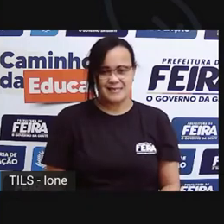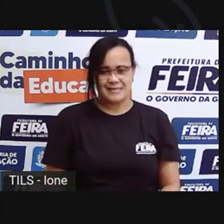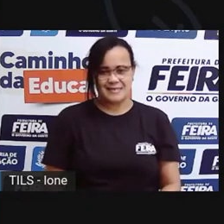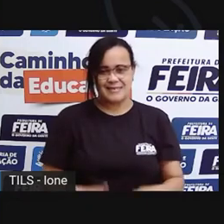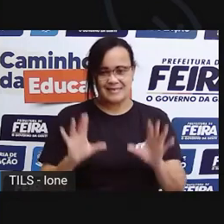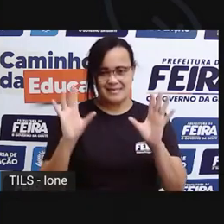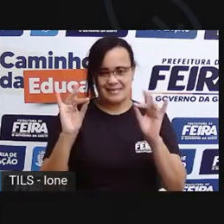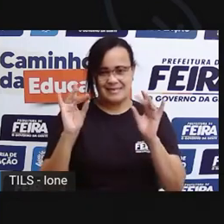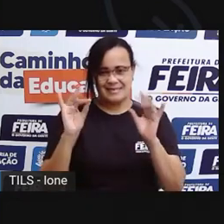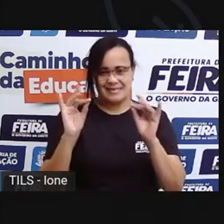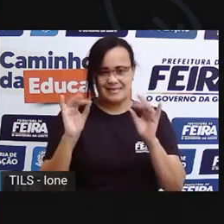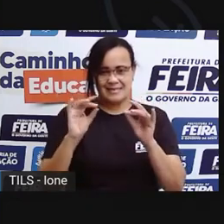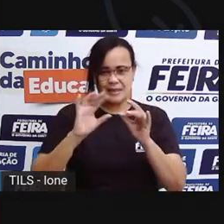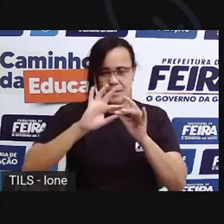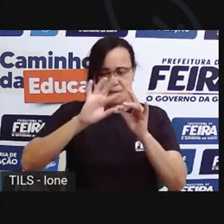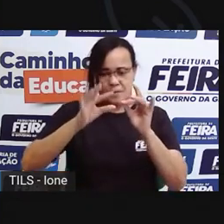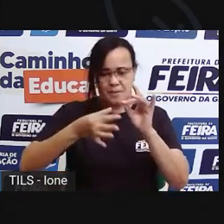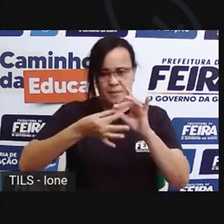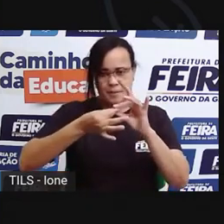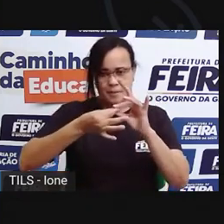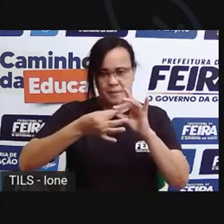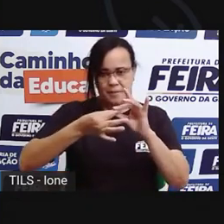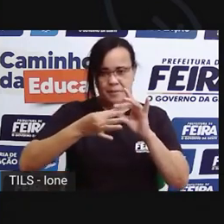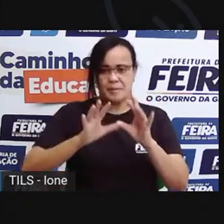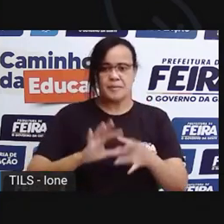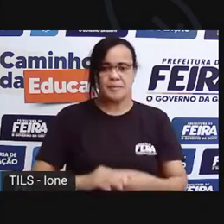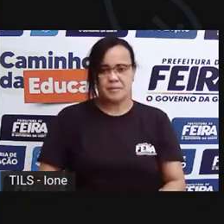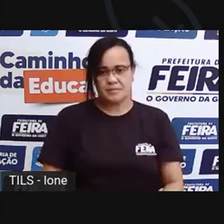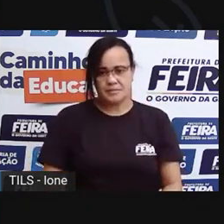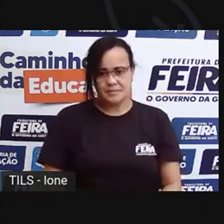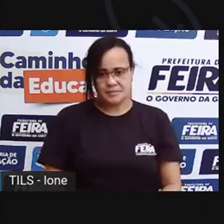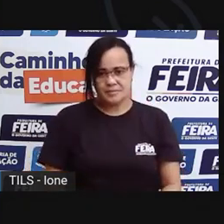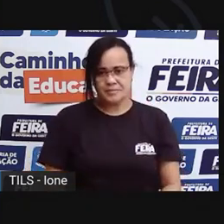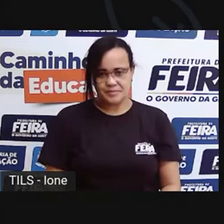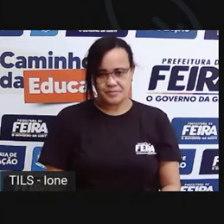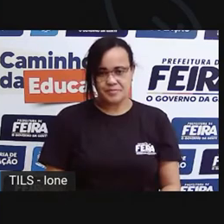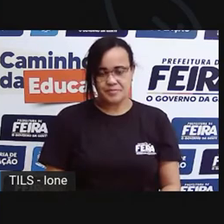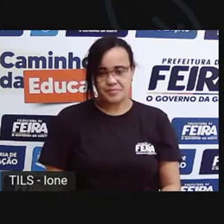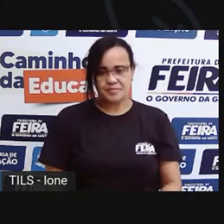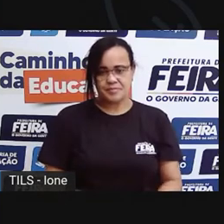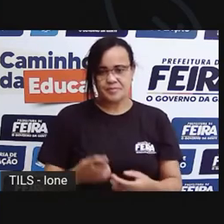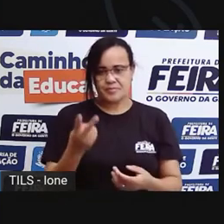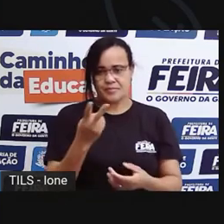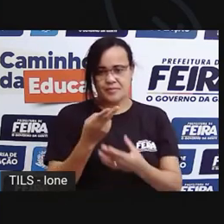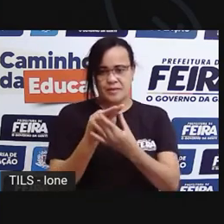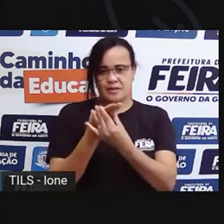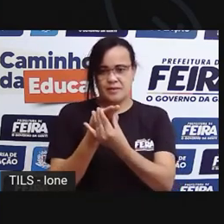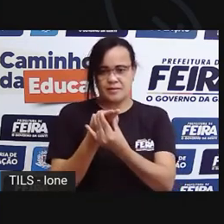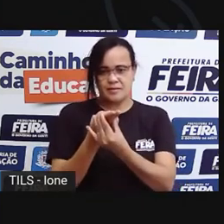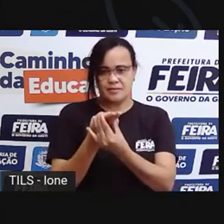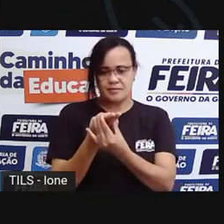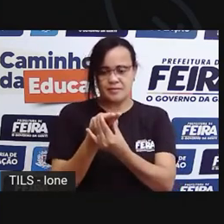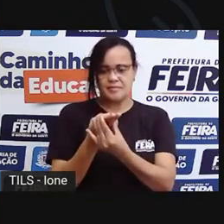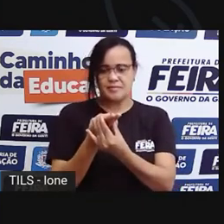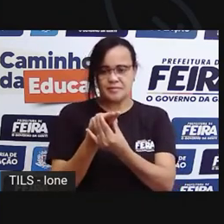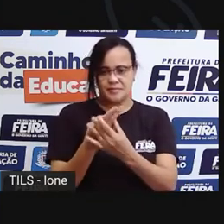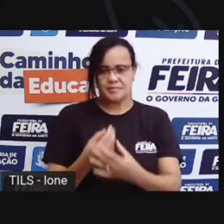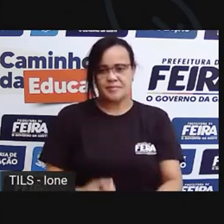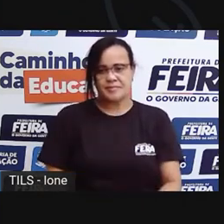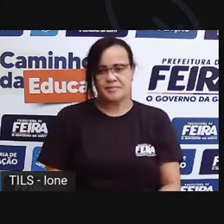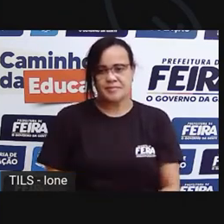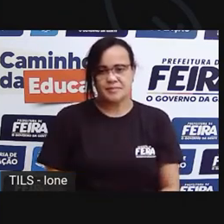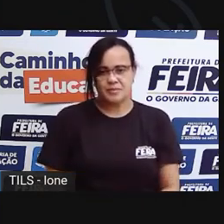A gente junta as duas partes. Deixa eu aqui para vocês verem. Ó. A